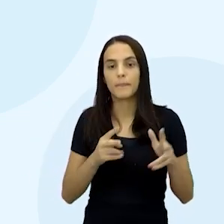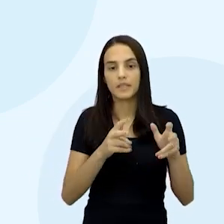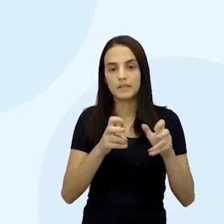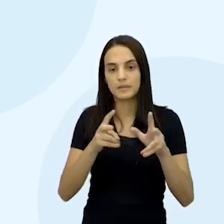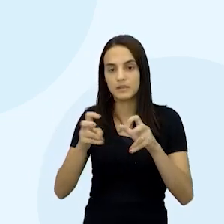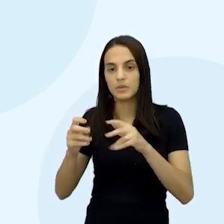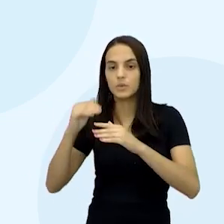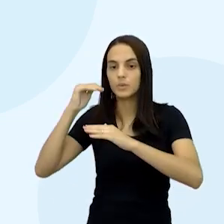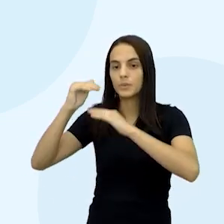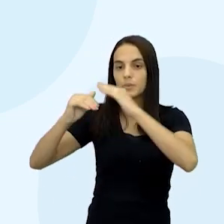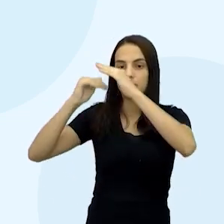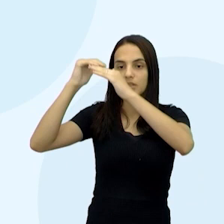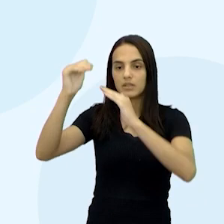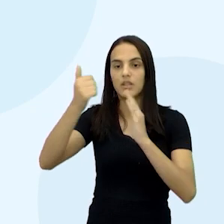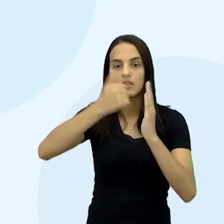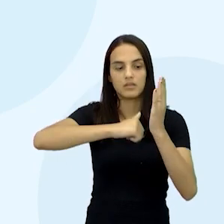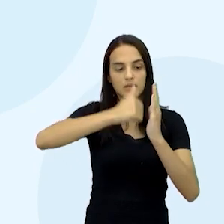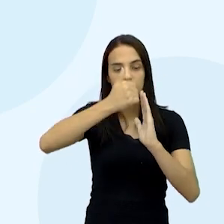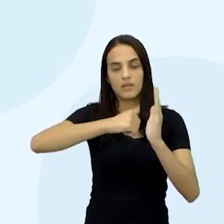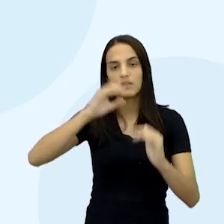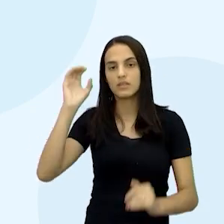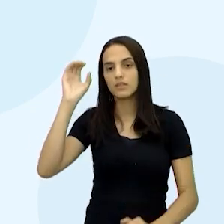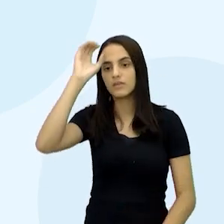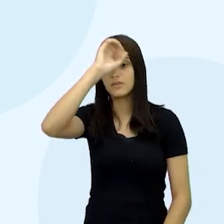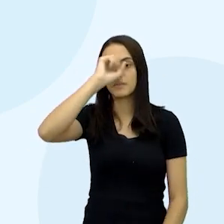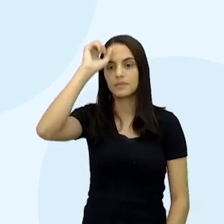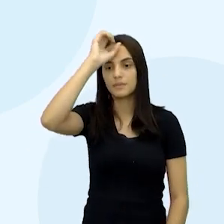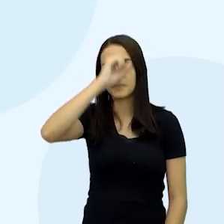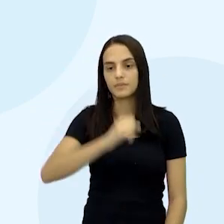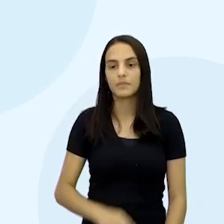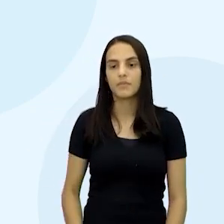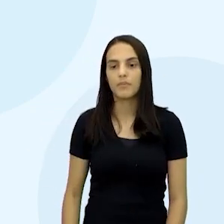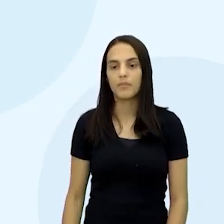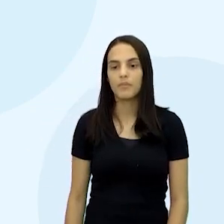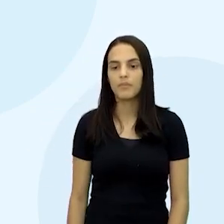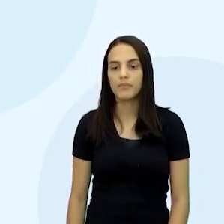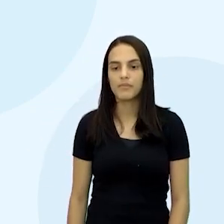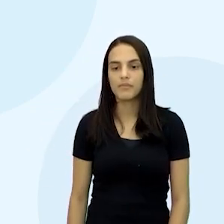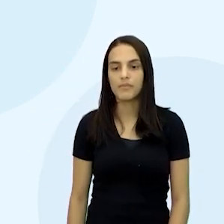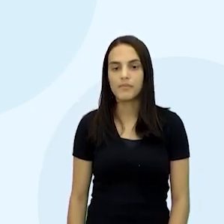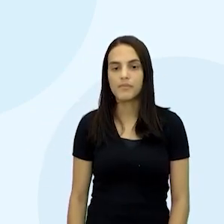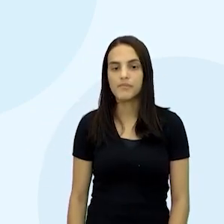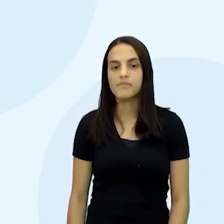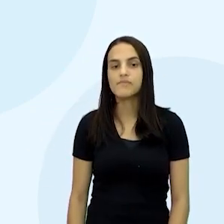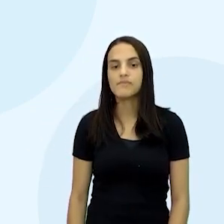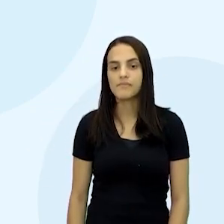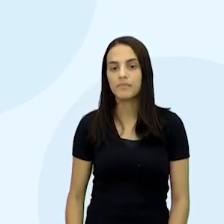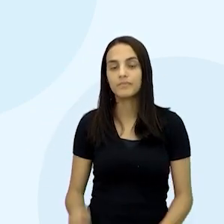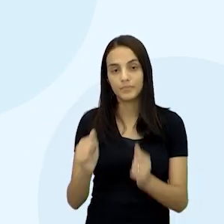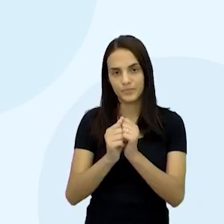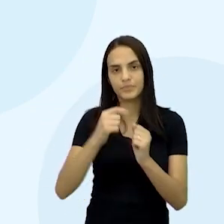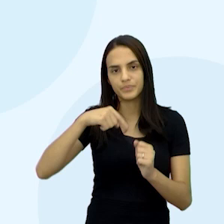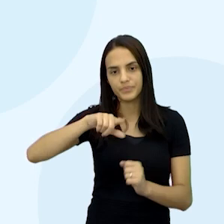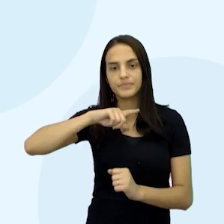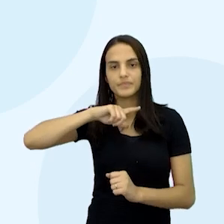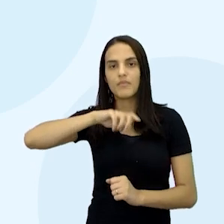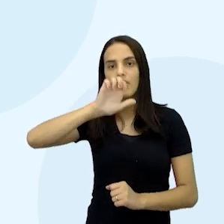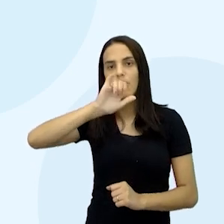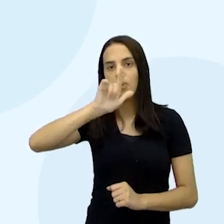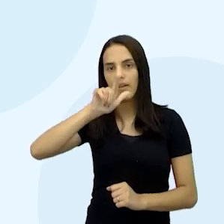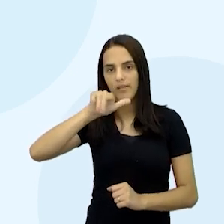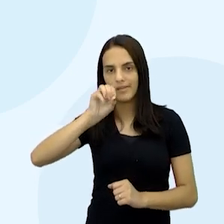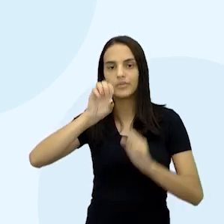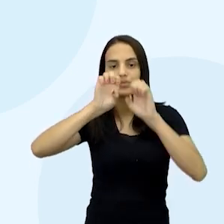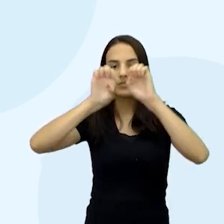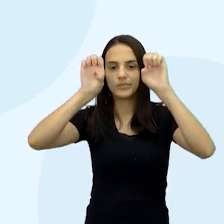e concepções nos processos de avaliação da aprendizagem. Junto aí nós temos os eixos estruturantes